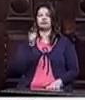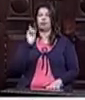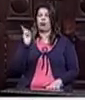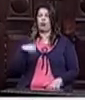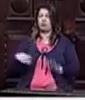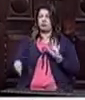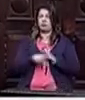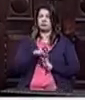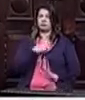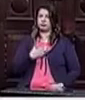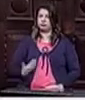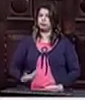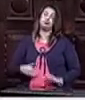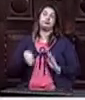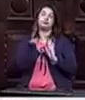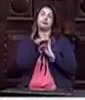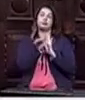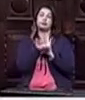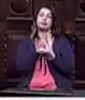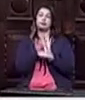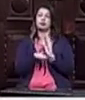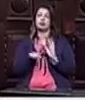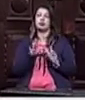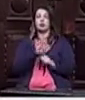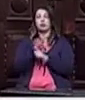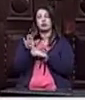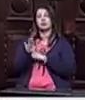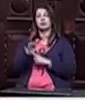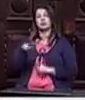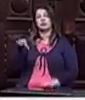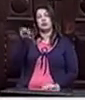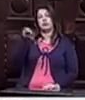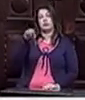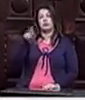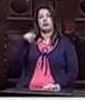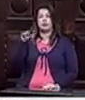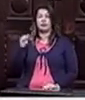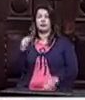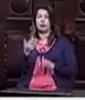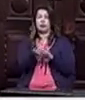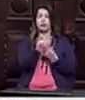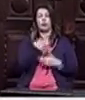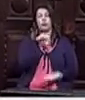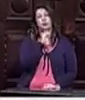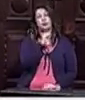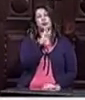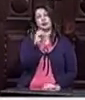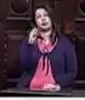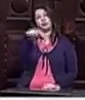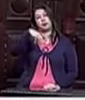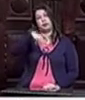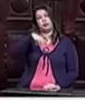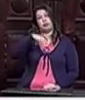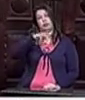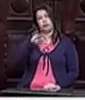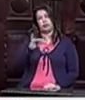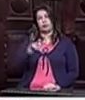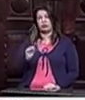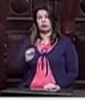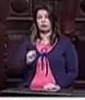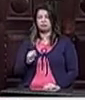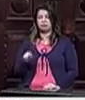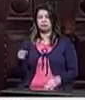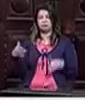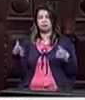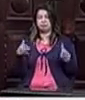governo. Vocês estão renunciando 9 bi para arrecadar 800 milhões. Qual é o governo em